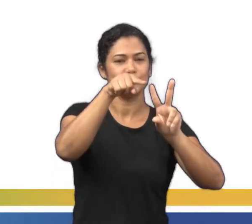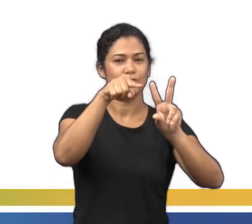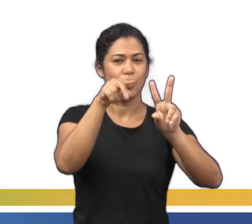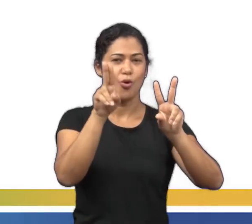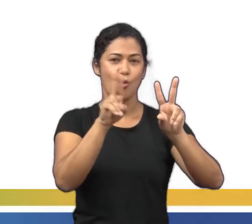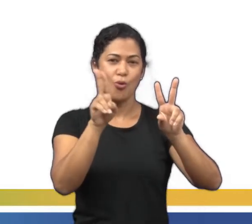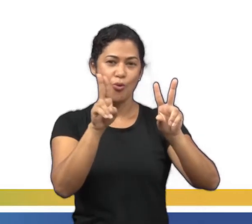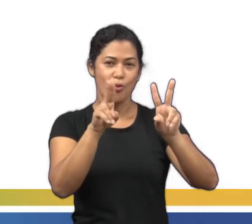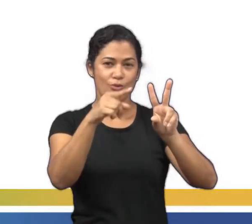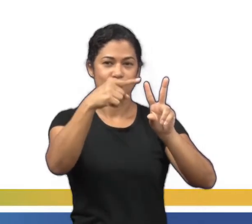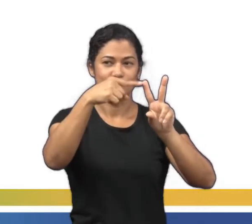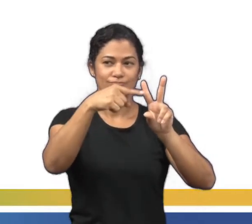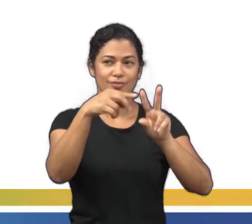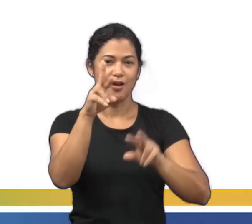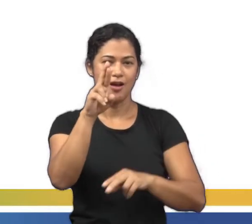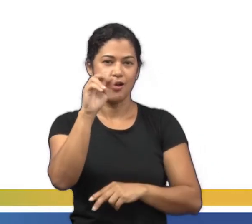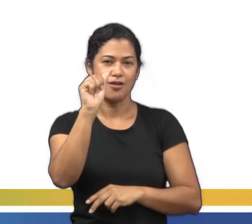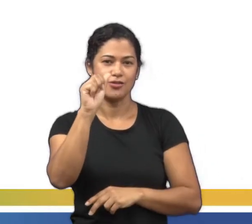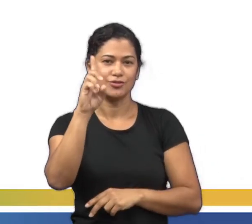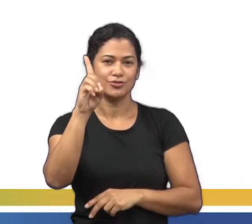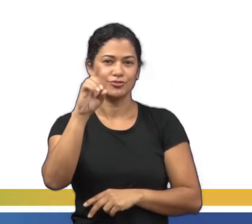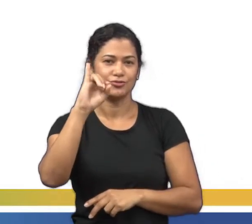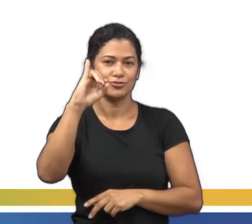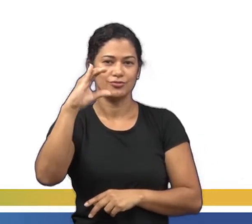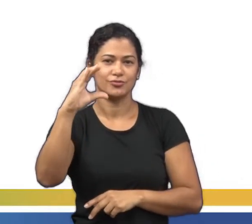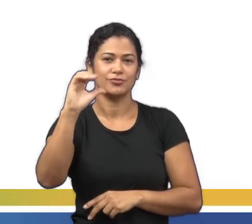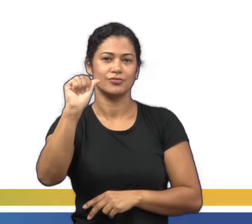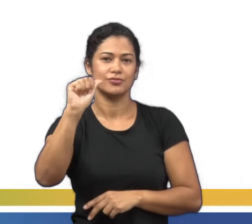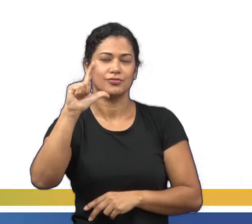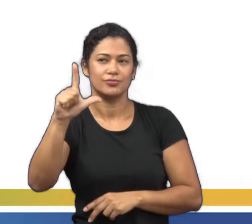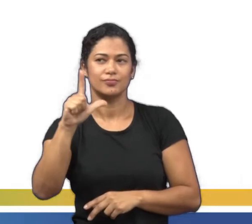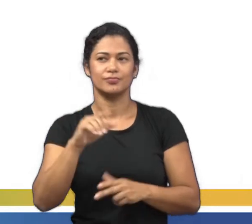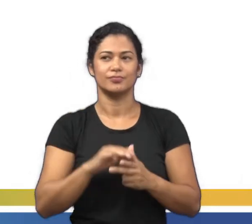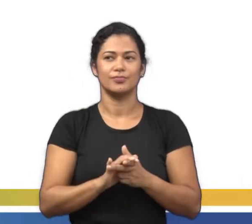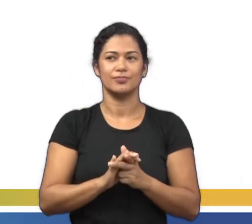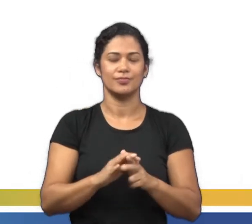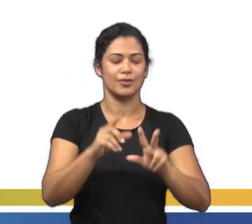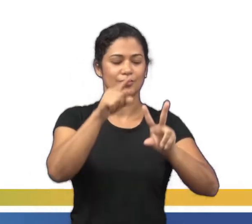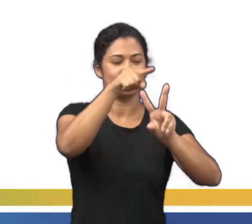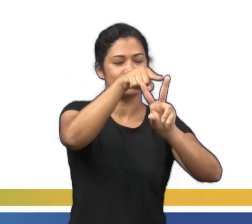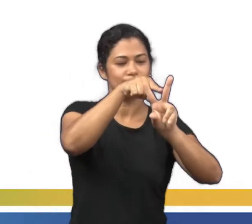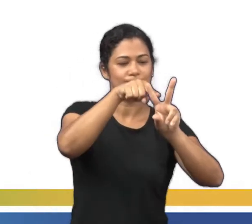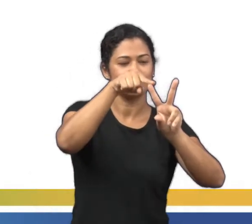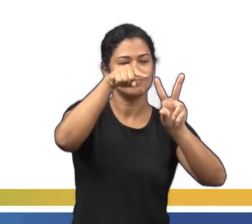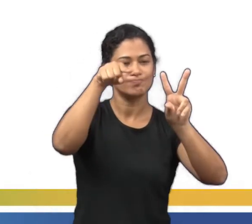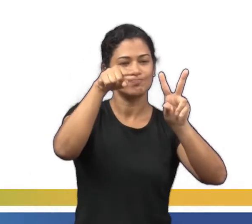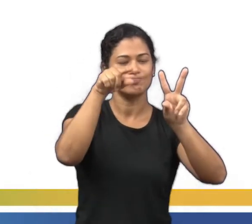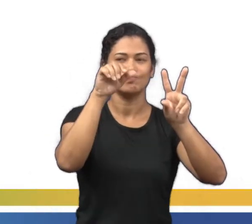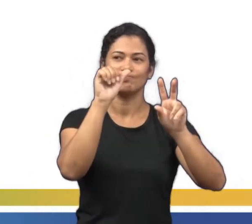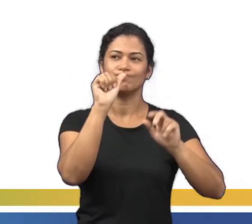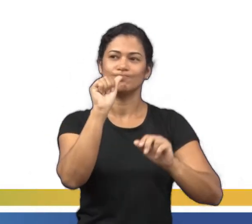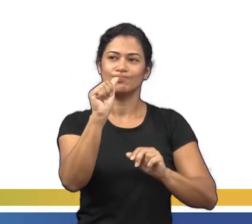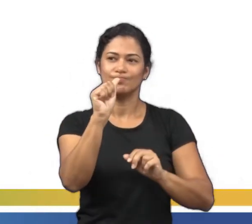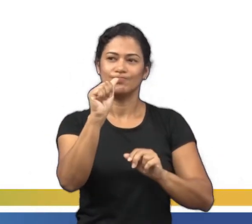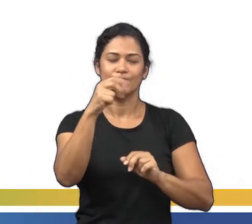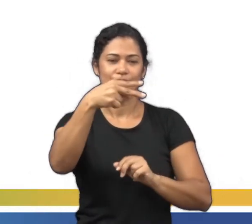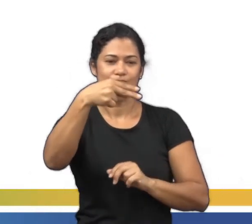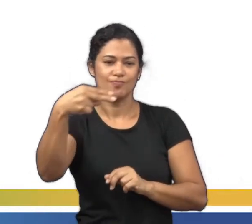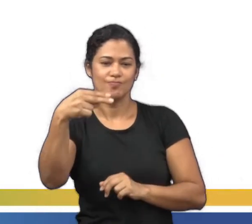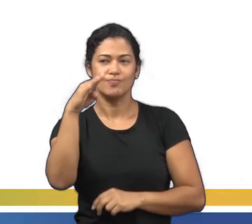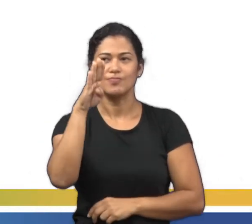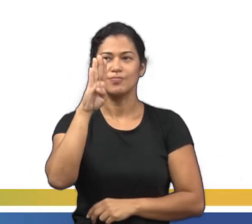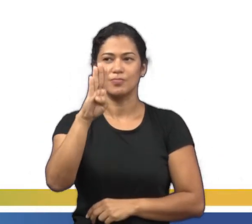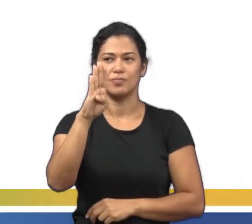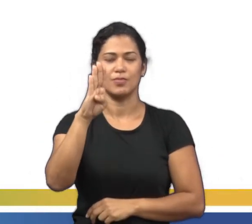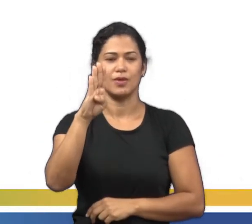observa aí que eu estou mostrando para vocês que raiz quadrada de A ao índice n é igual a b. Por quê? Porque